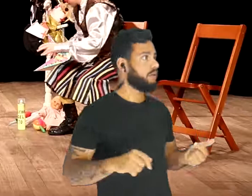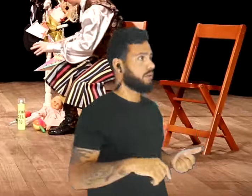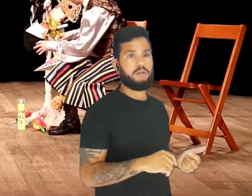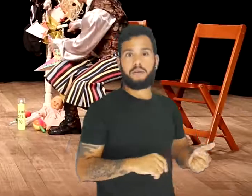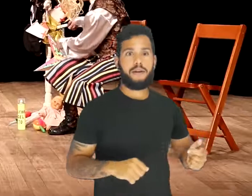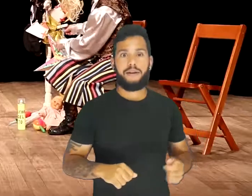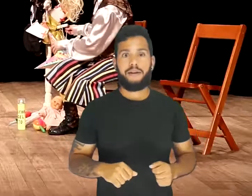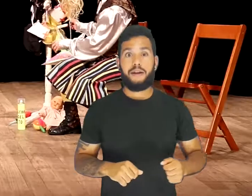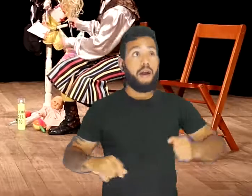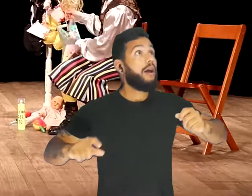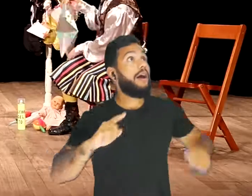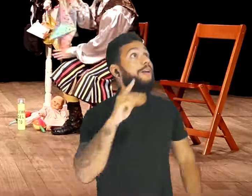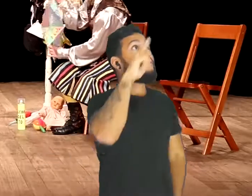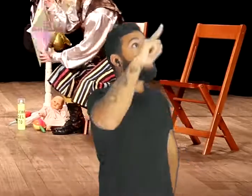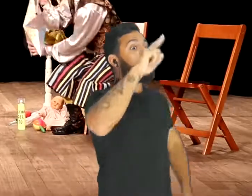Calma.